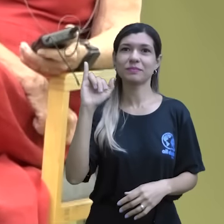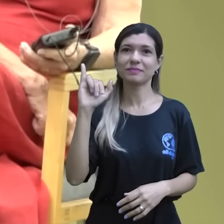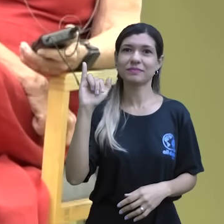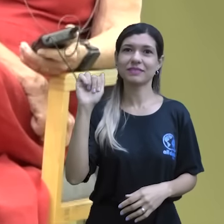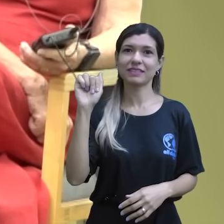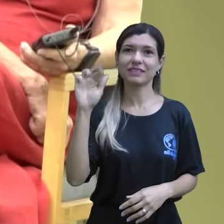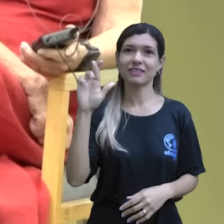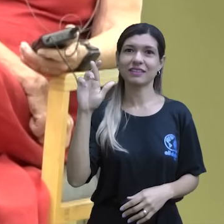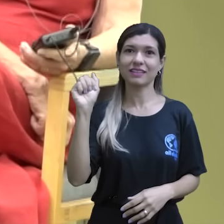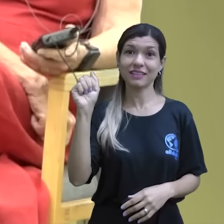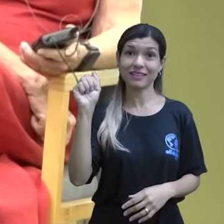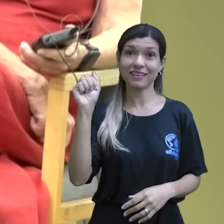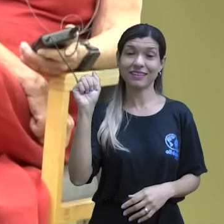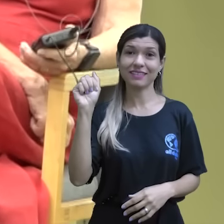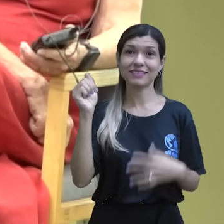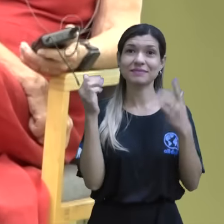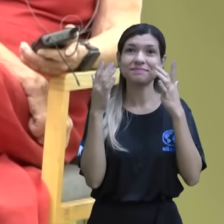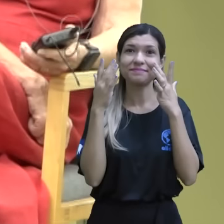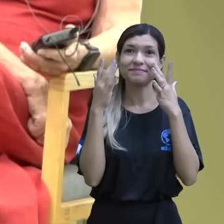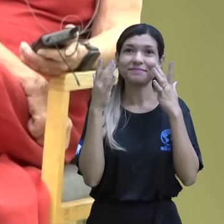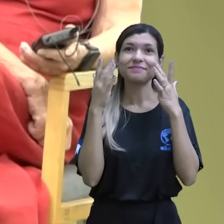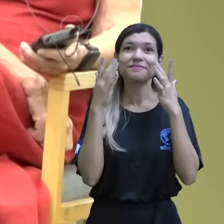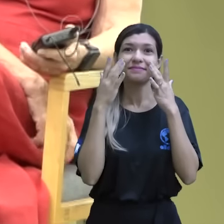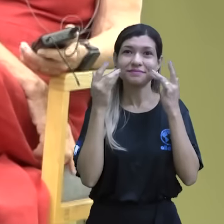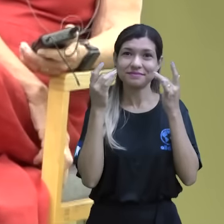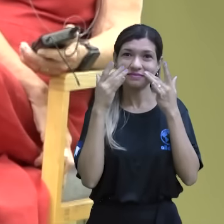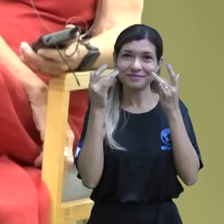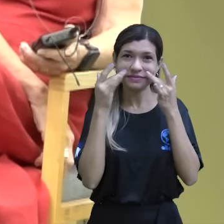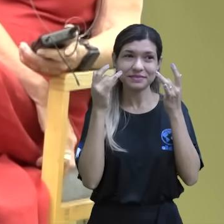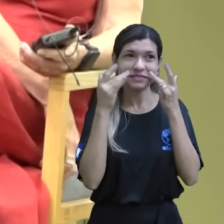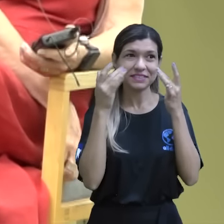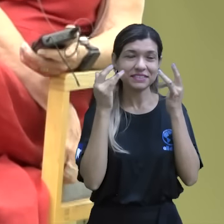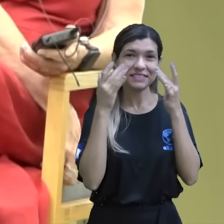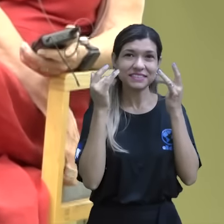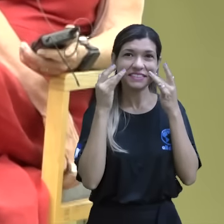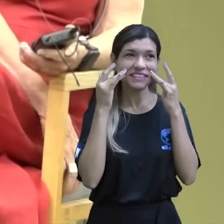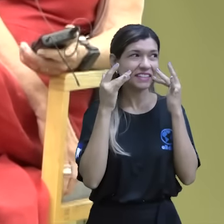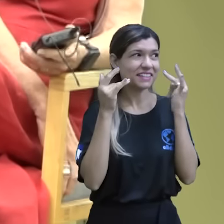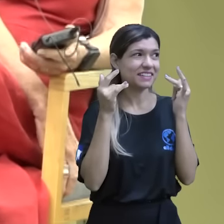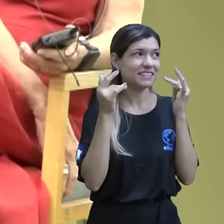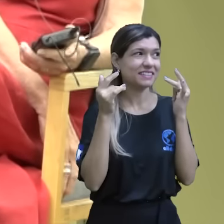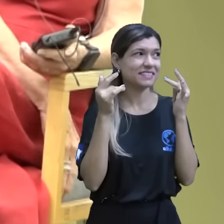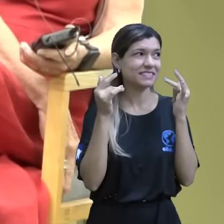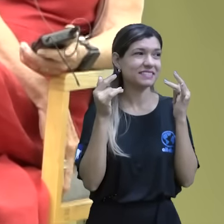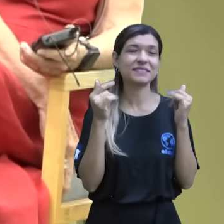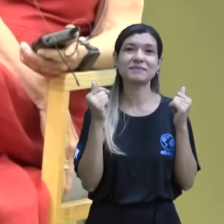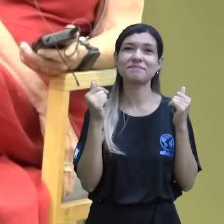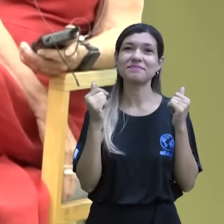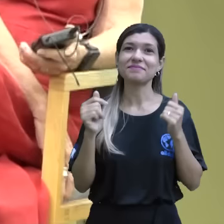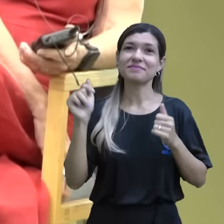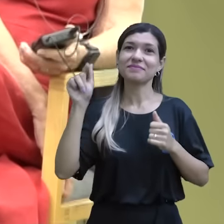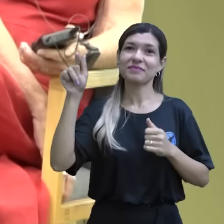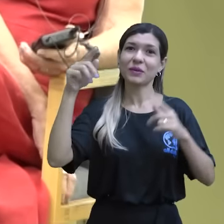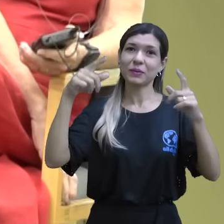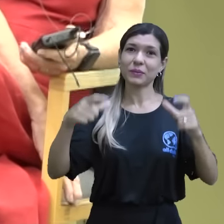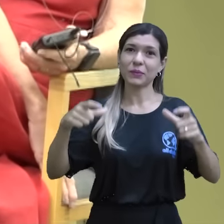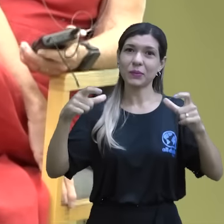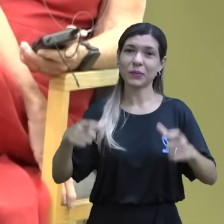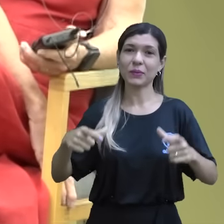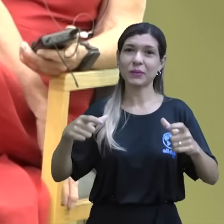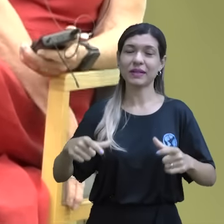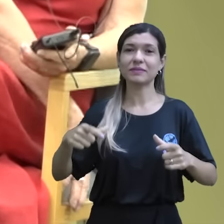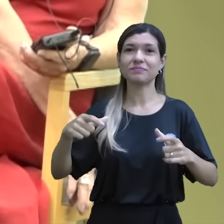ver. Então, a Companhia Teatral Língua de Trapo faz um trabalho de pesquisa em linguagens, né? E a literatura